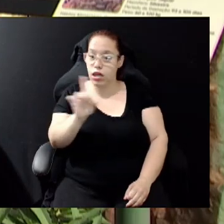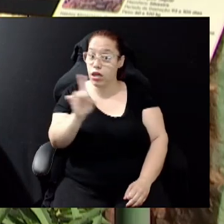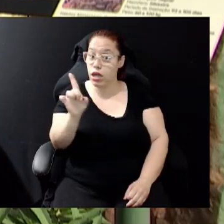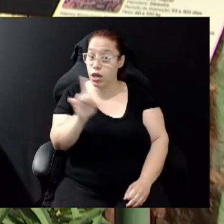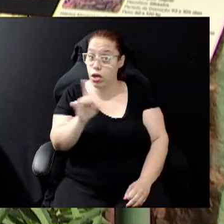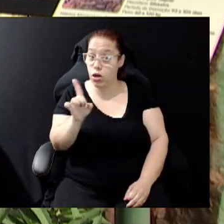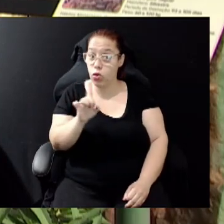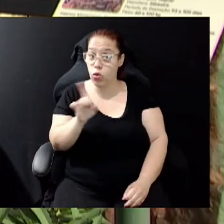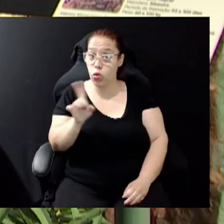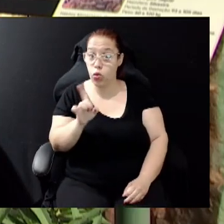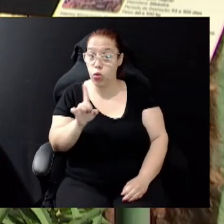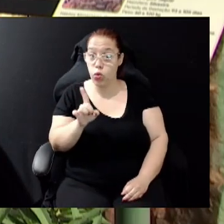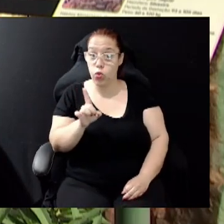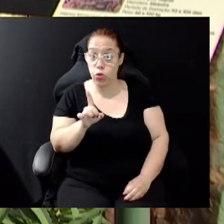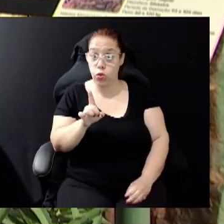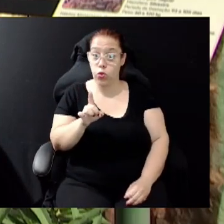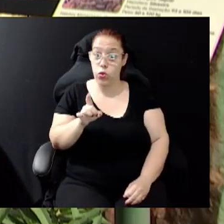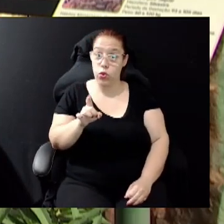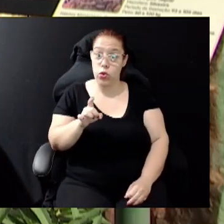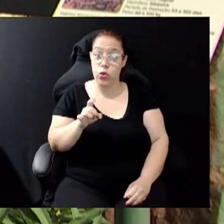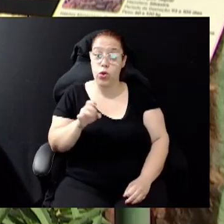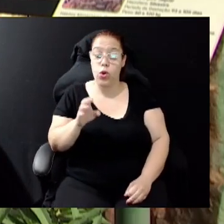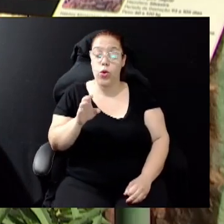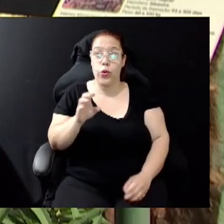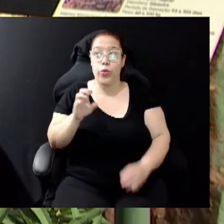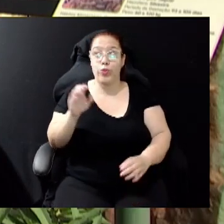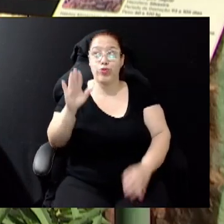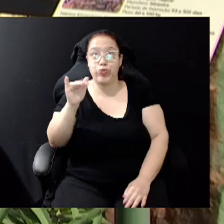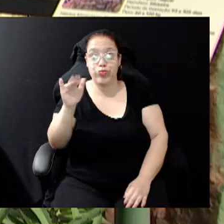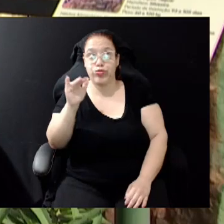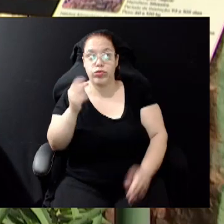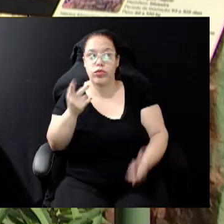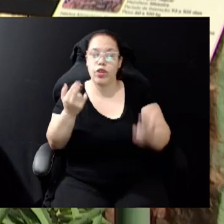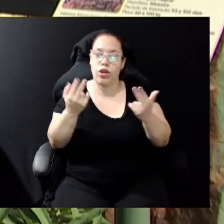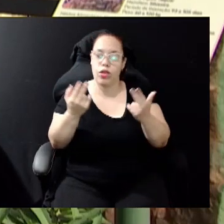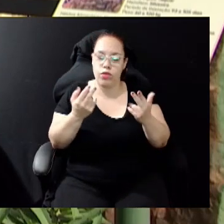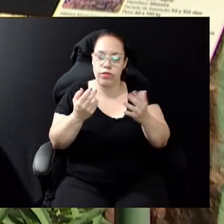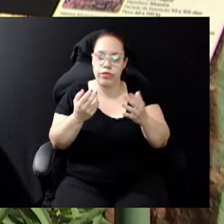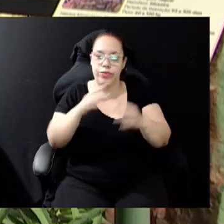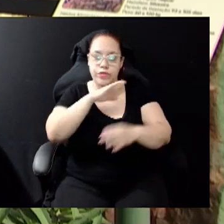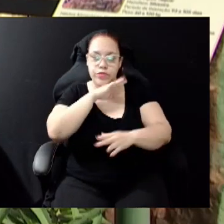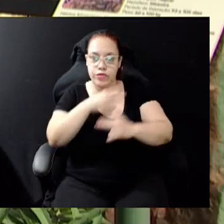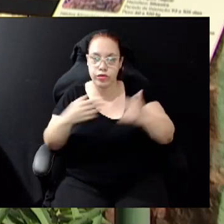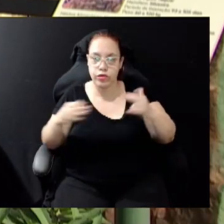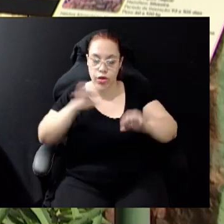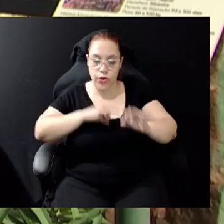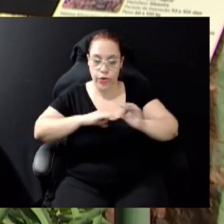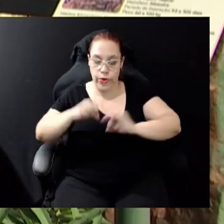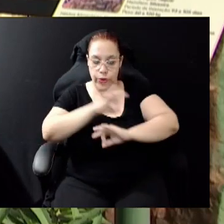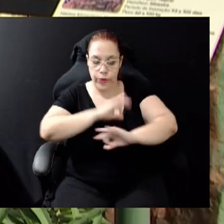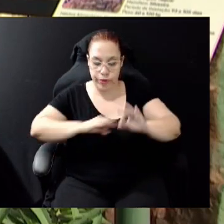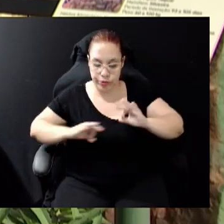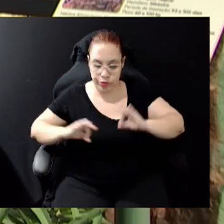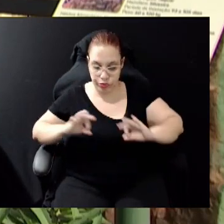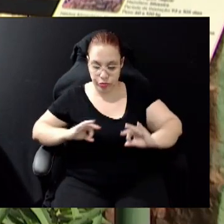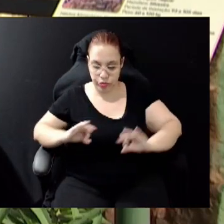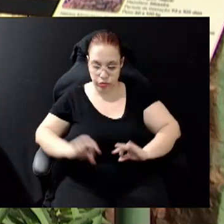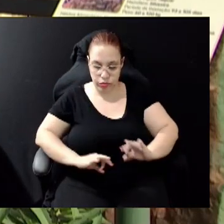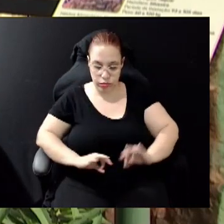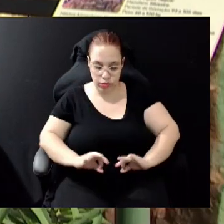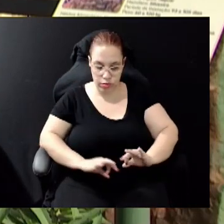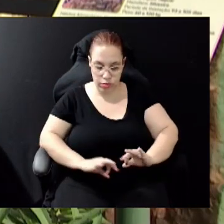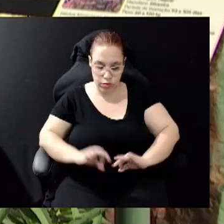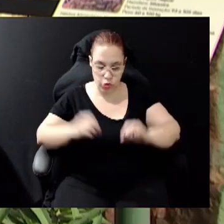Mas no nome científico, na classificação, ambos são da mesma espécie, a onça pintada, tá? Inclusive, quando reflete a